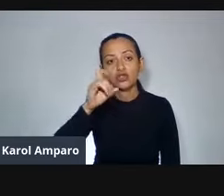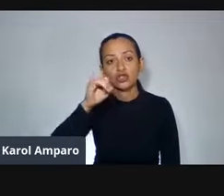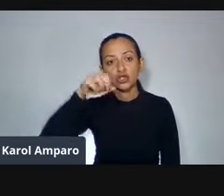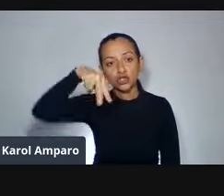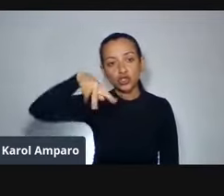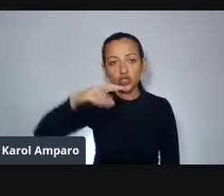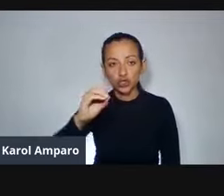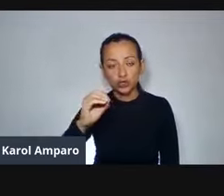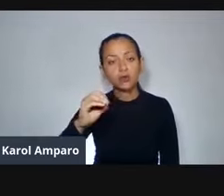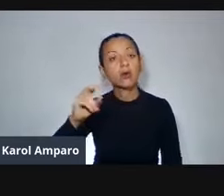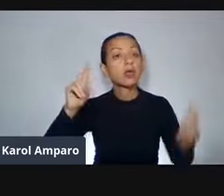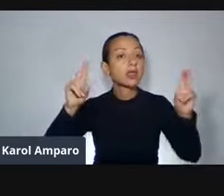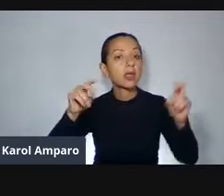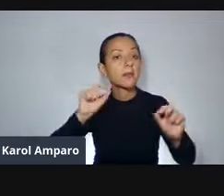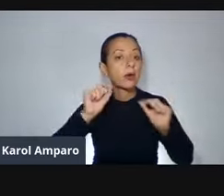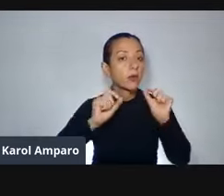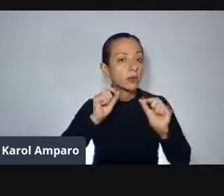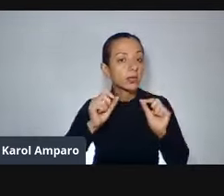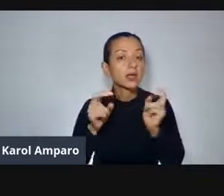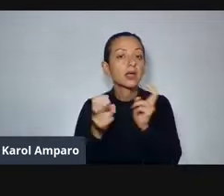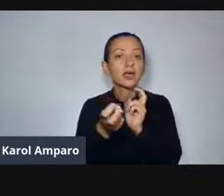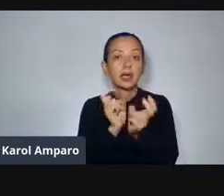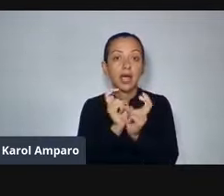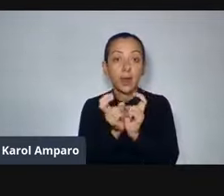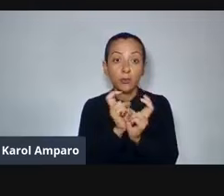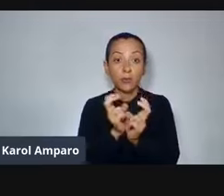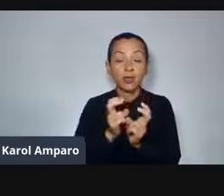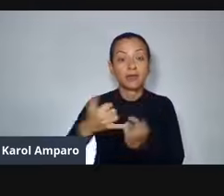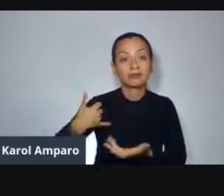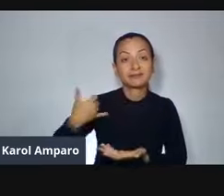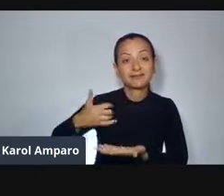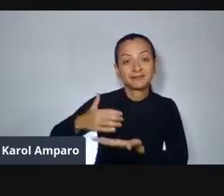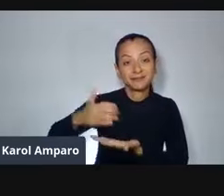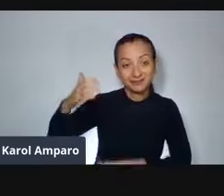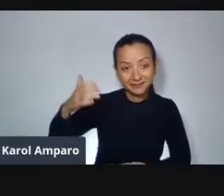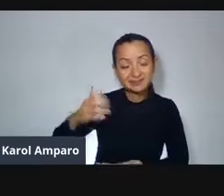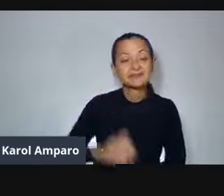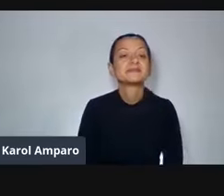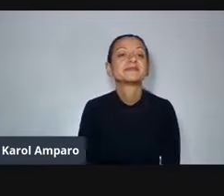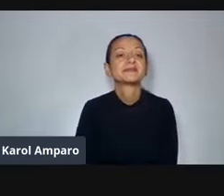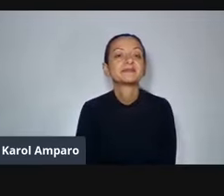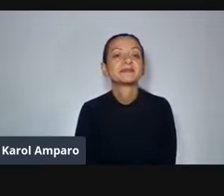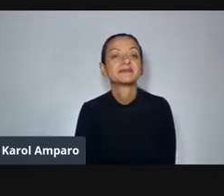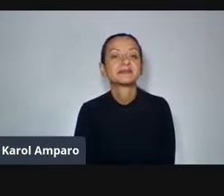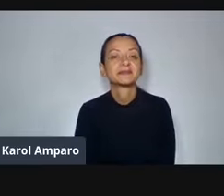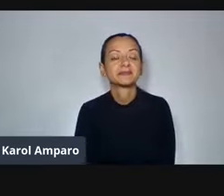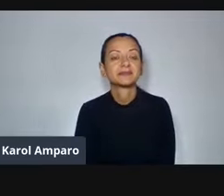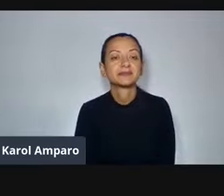vai falar de capoeira na melhor idade, né? Capoeira para o idoso.